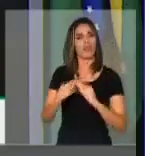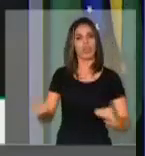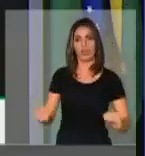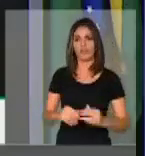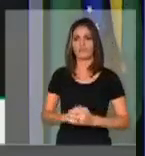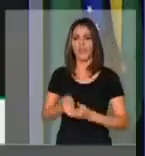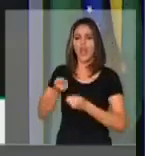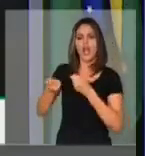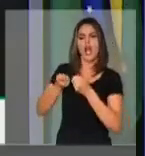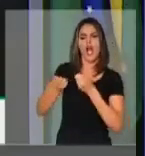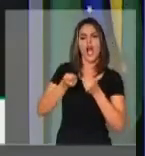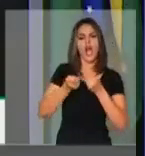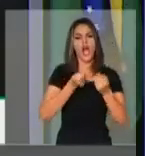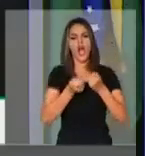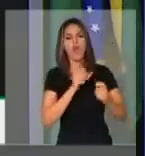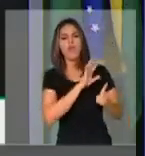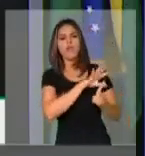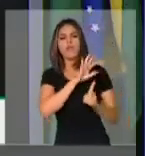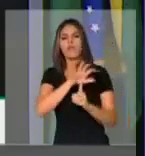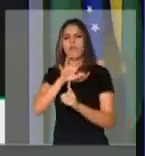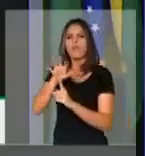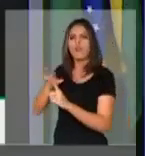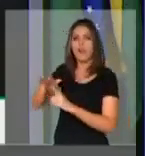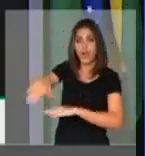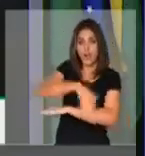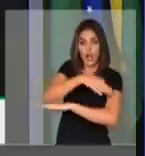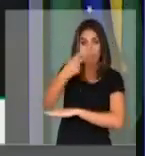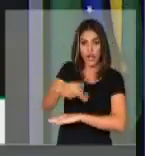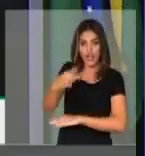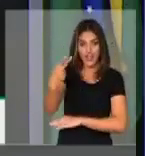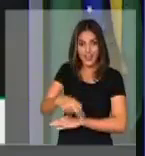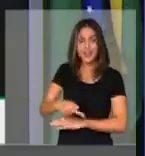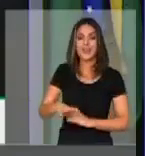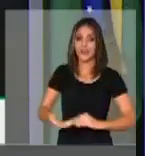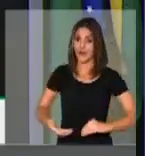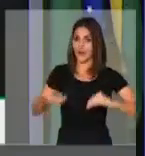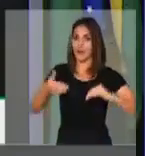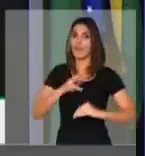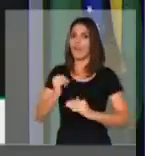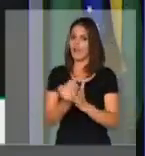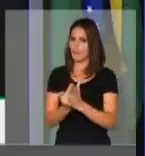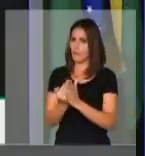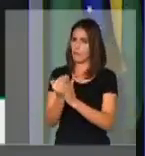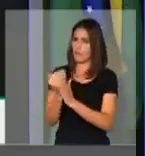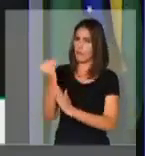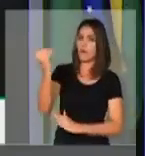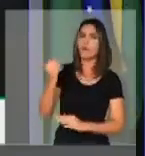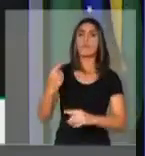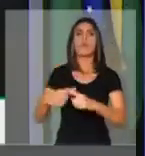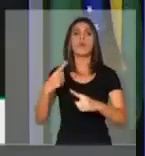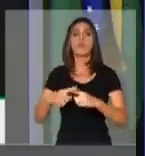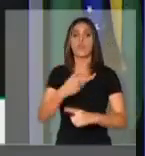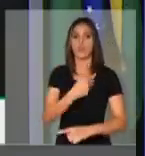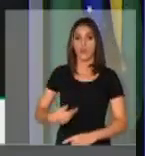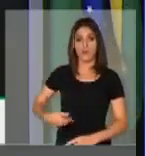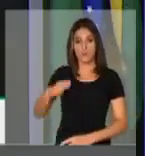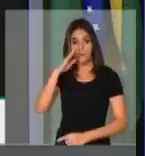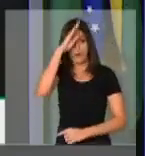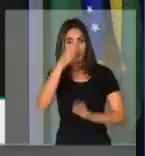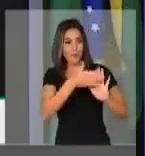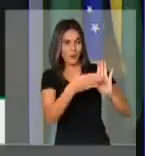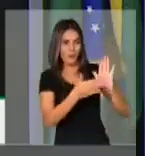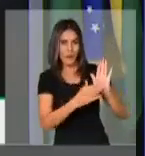conta dos corredores do Congresso e tende a crescer, pois o próprio governo, com a proposta dos militares, sinalizou que